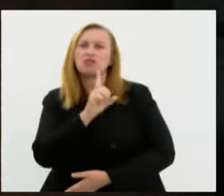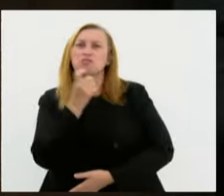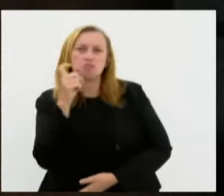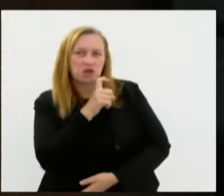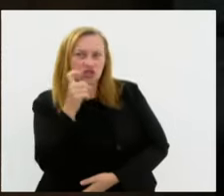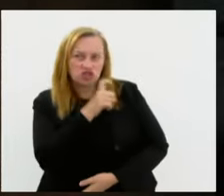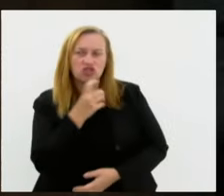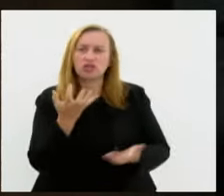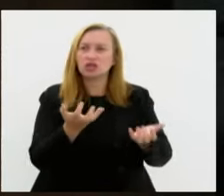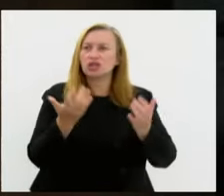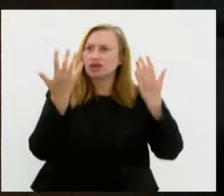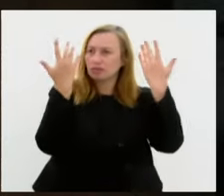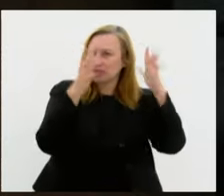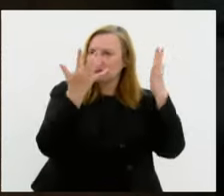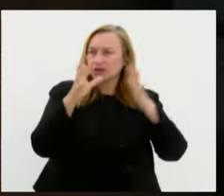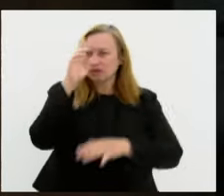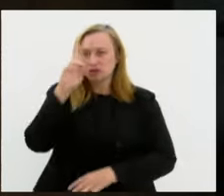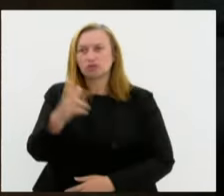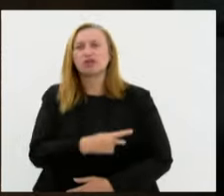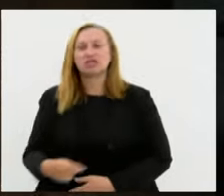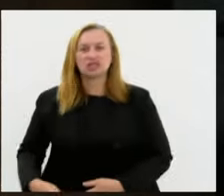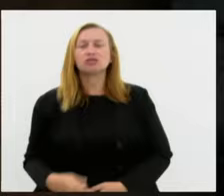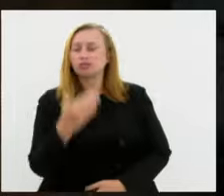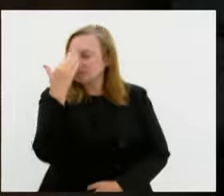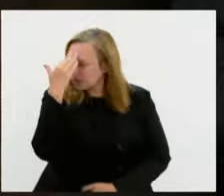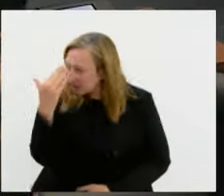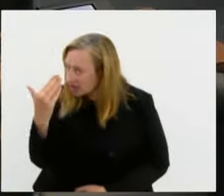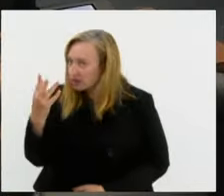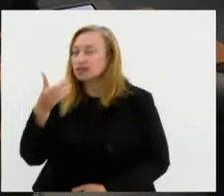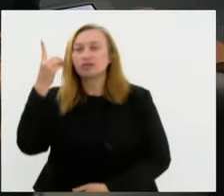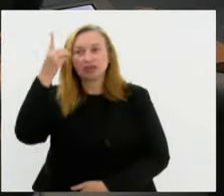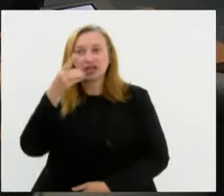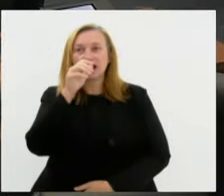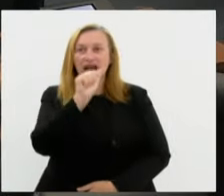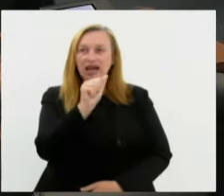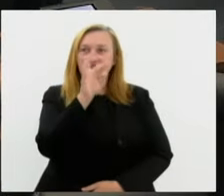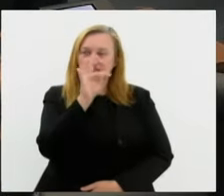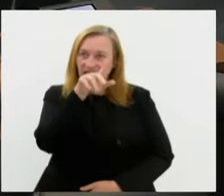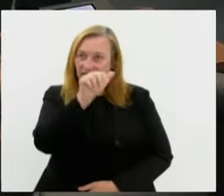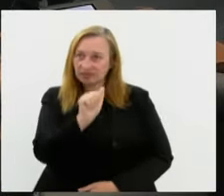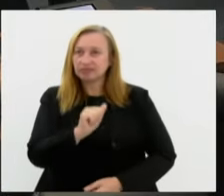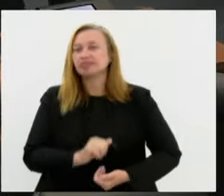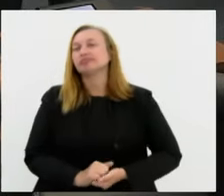queria parabenizar a Vossa Excelência. Muito obrigado, deputado Adi.